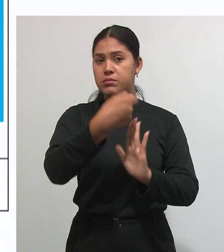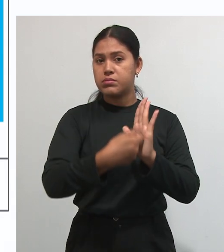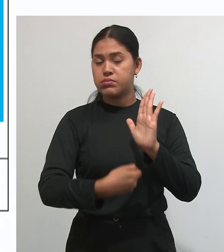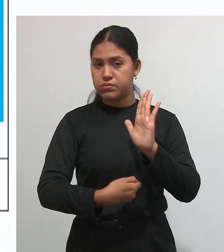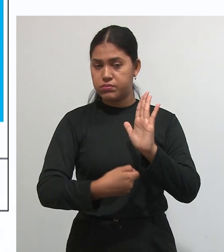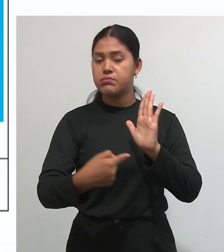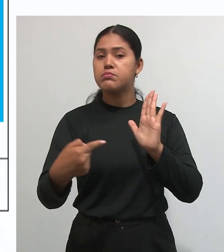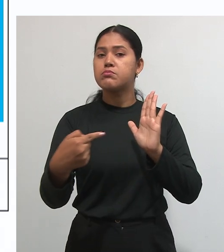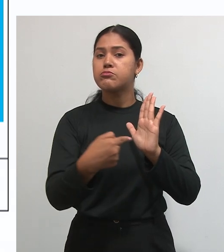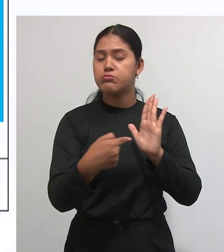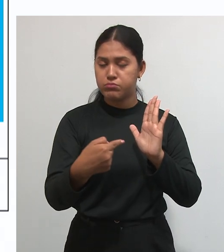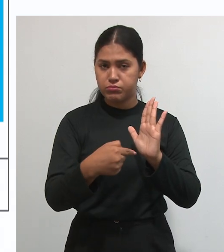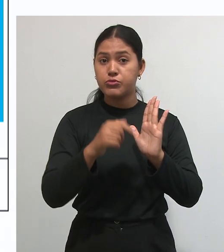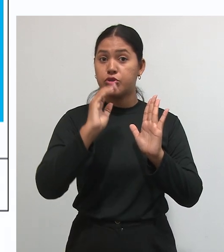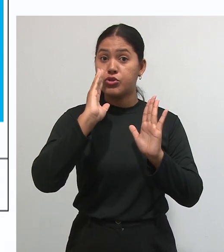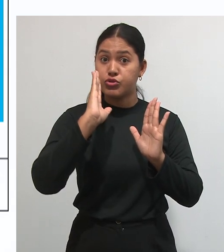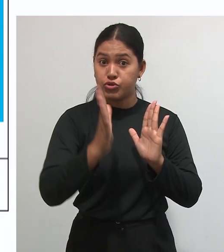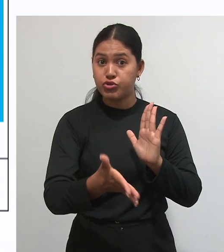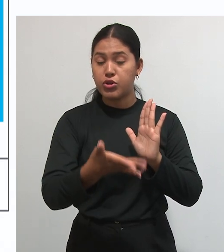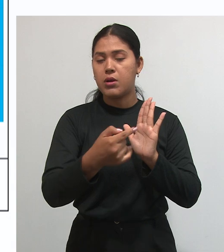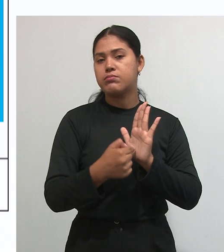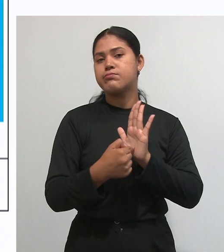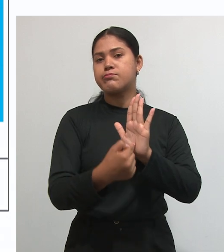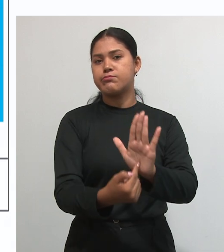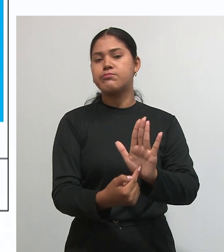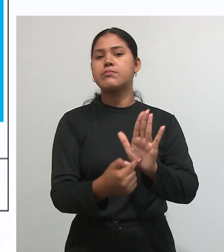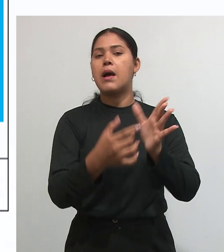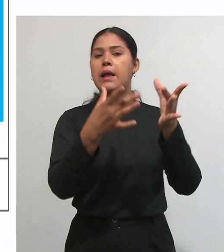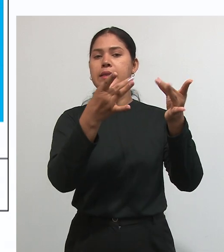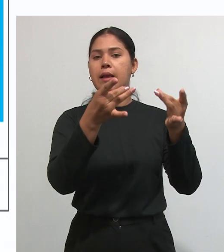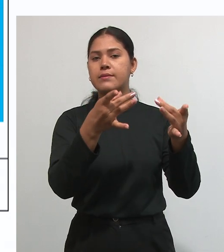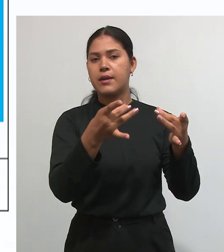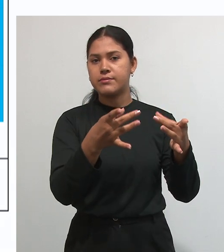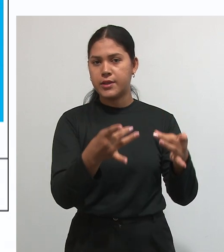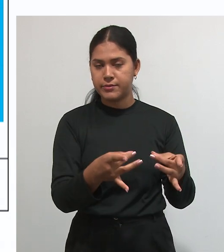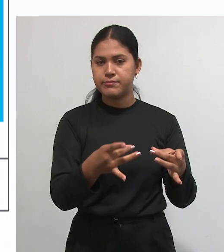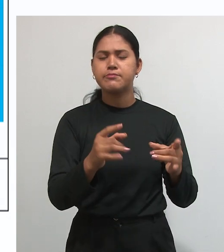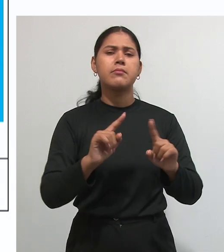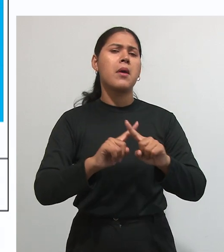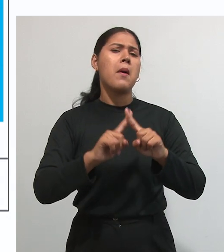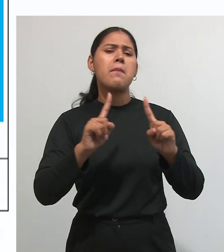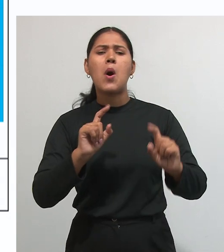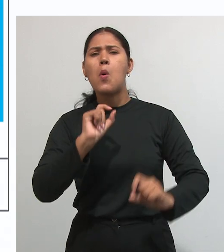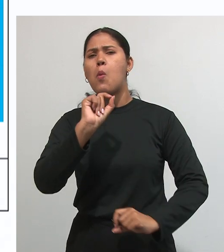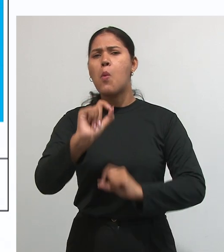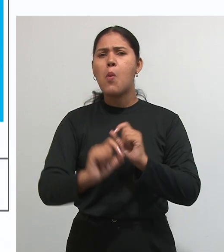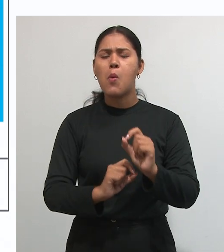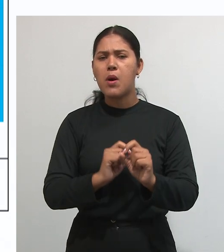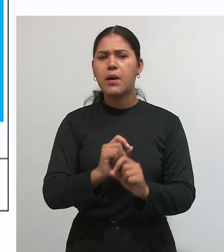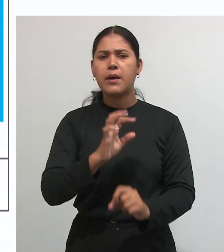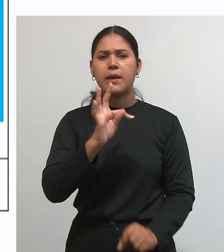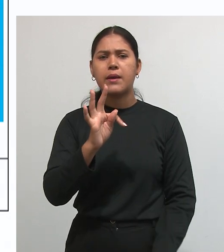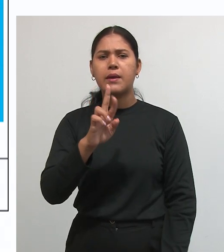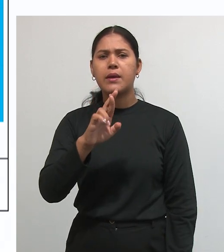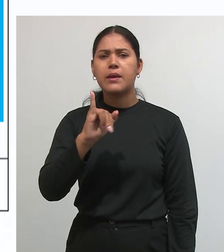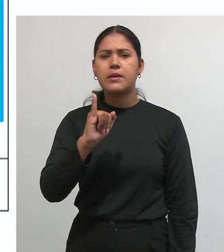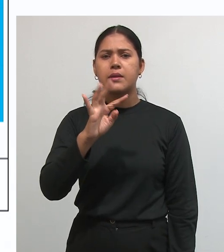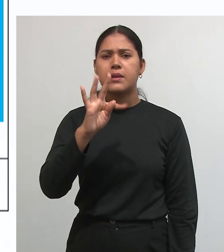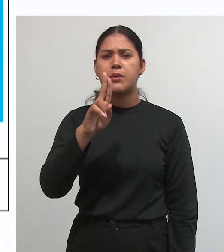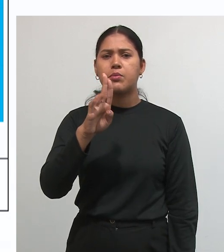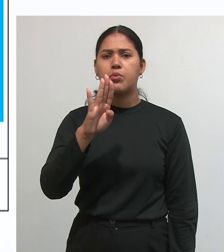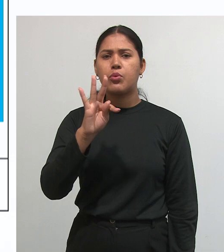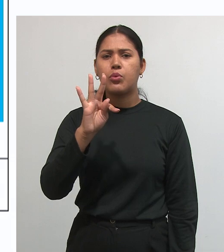atualização e já está, né, mostrando já de forma detalhada. E o que seria os tributos? Tem um conceito aqui